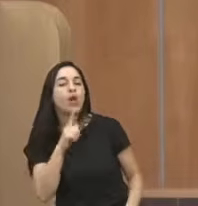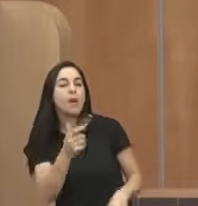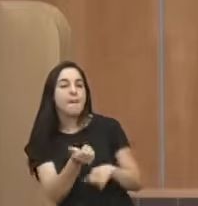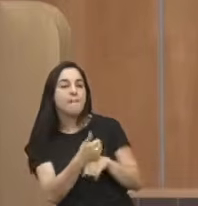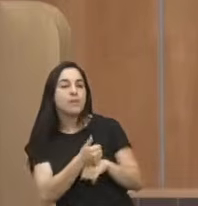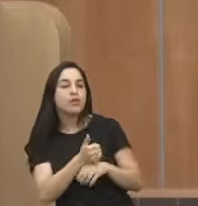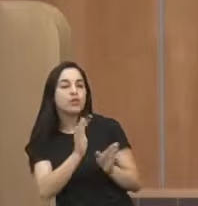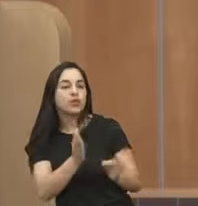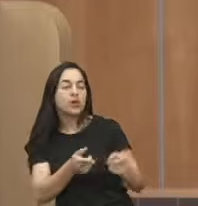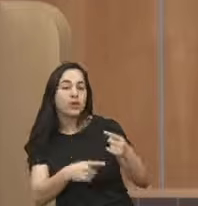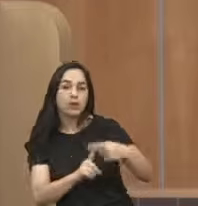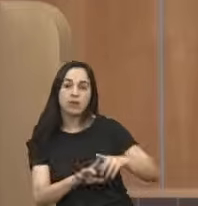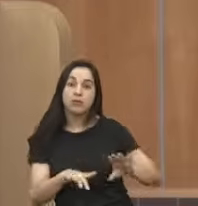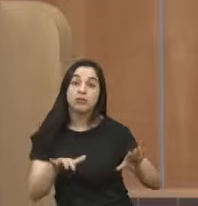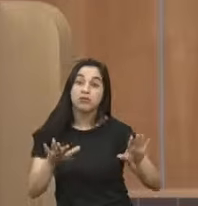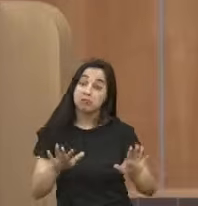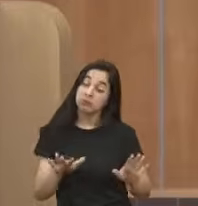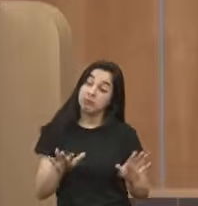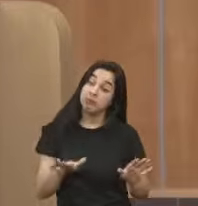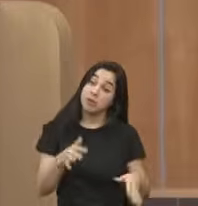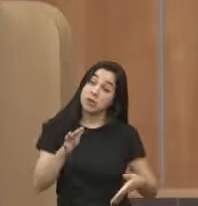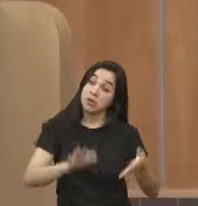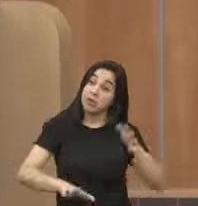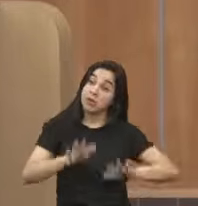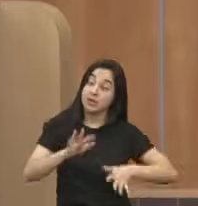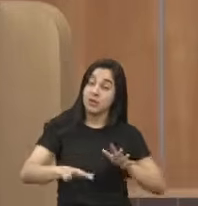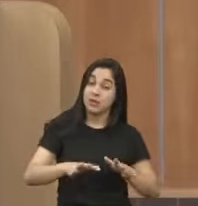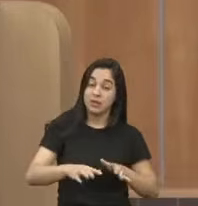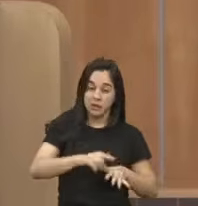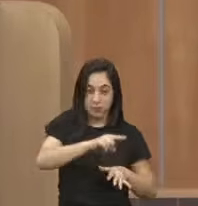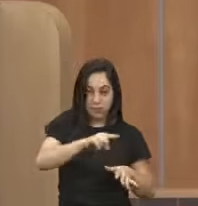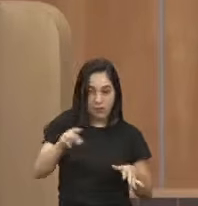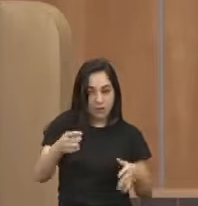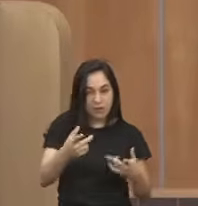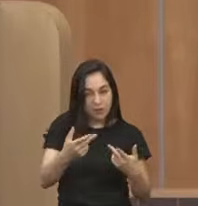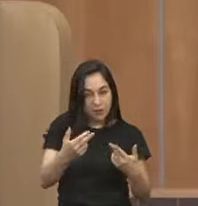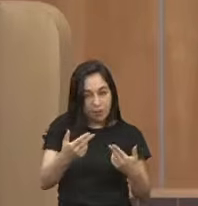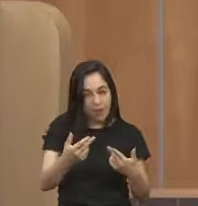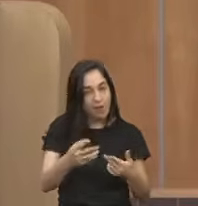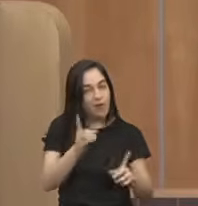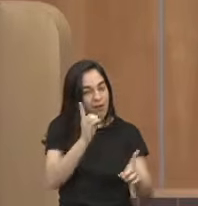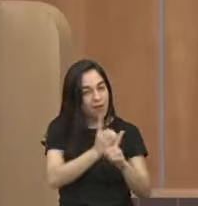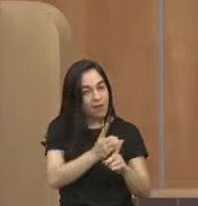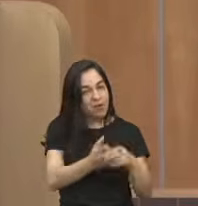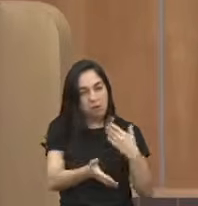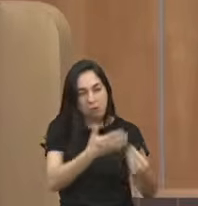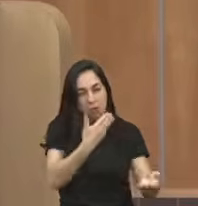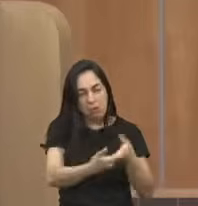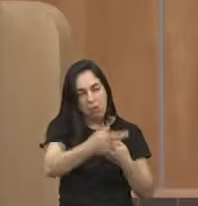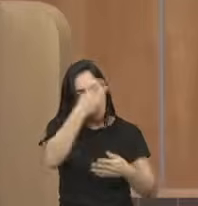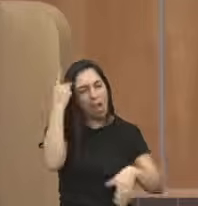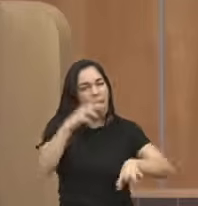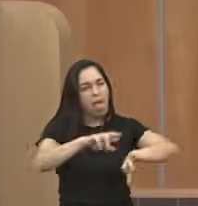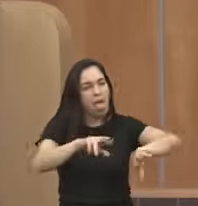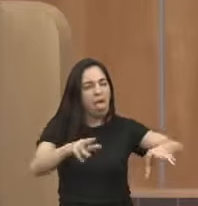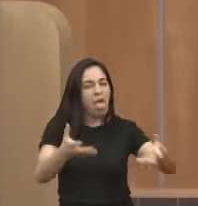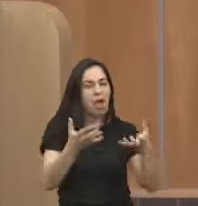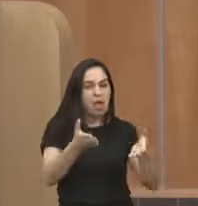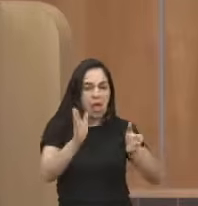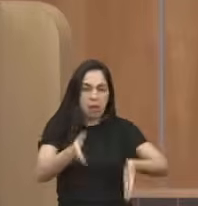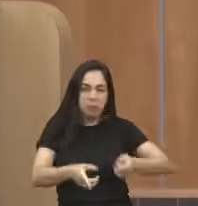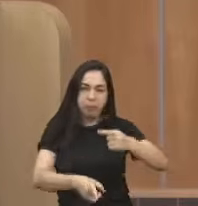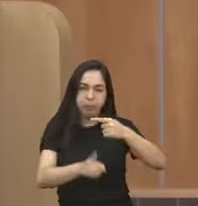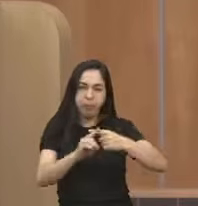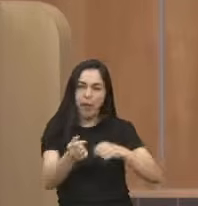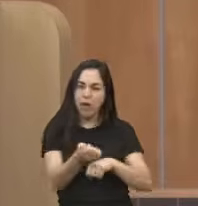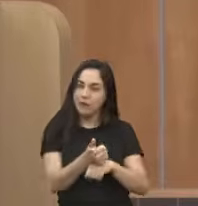Será que todo mundo aqui encontra gente querendo ser coveira a cada esquina? Não, difícil. Mas porque estava assistindo